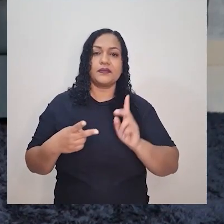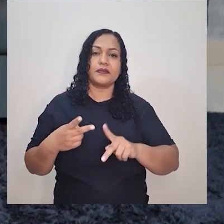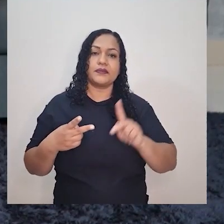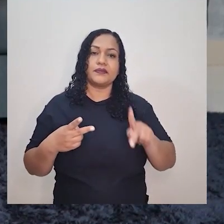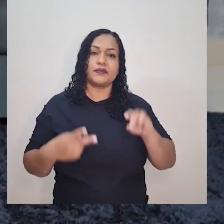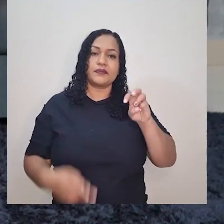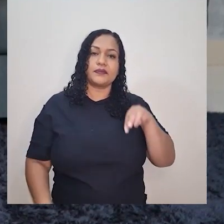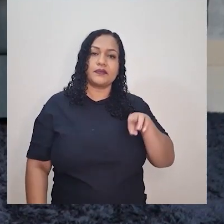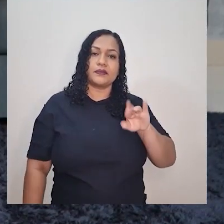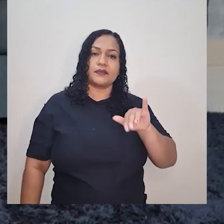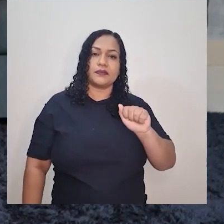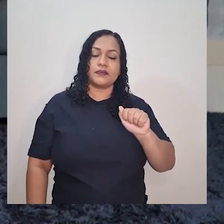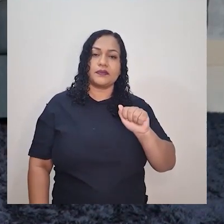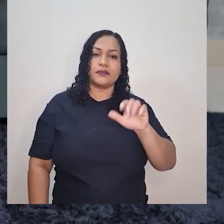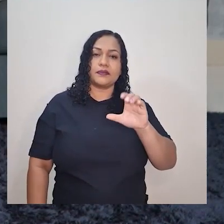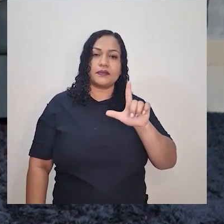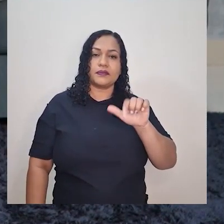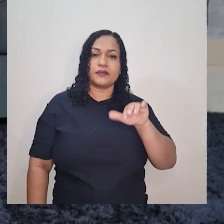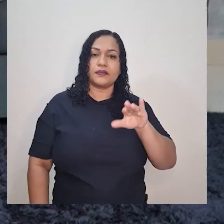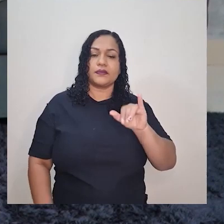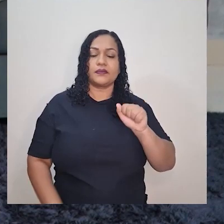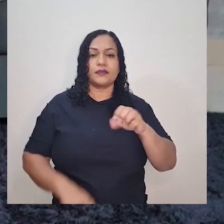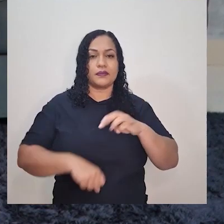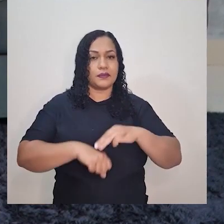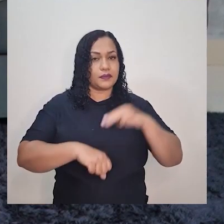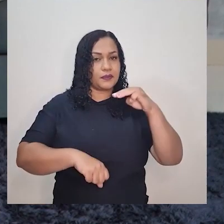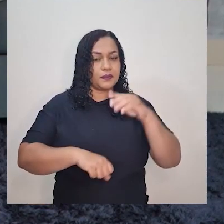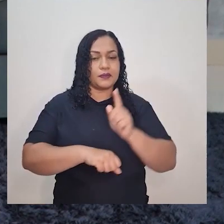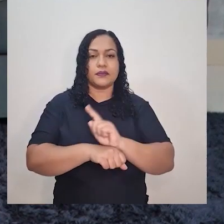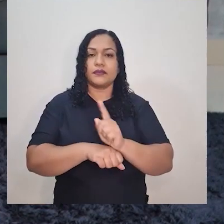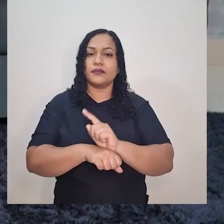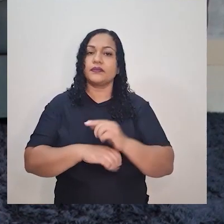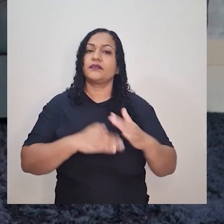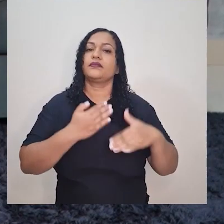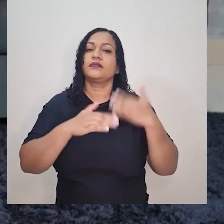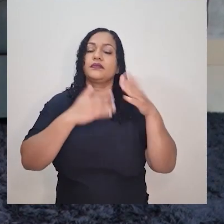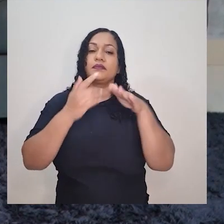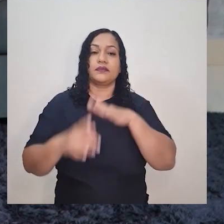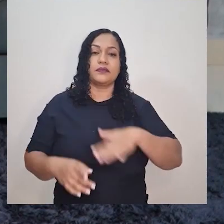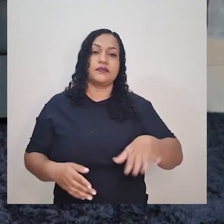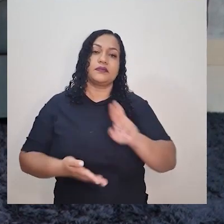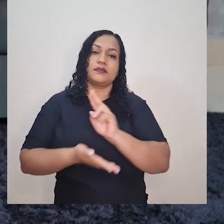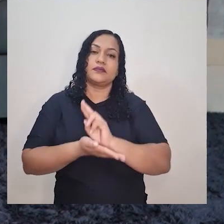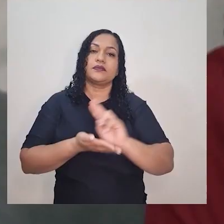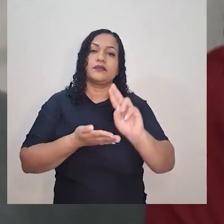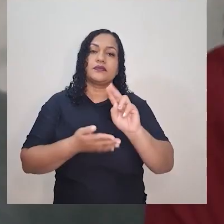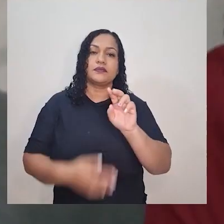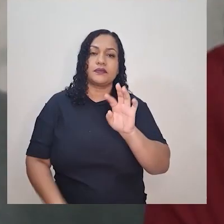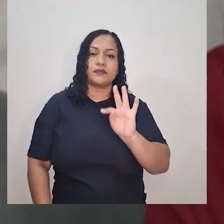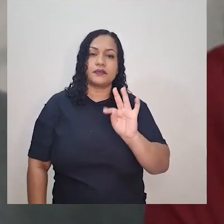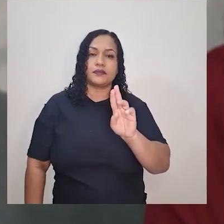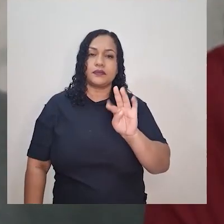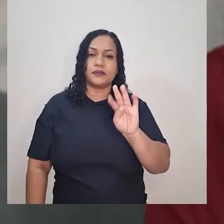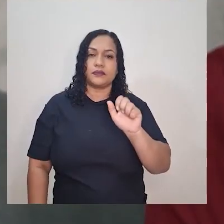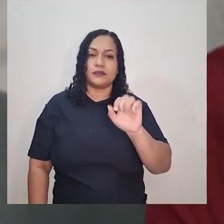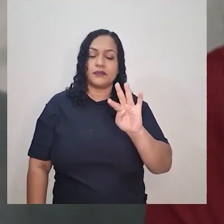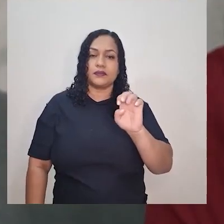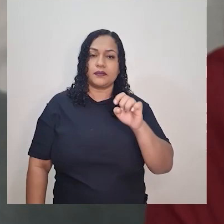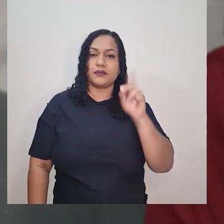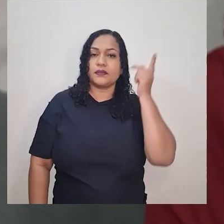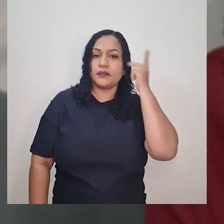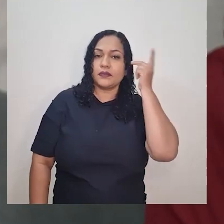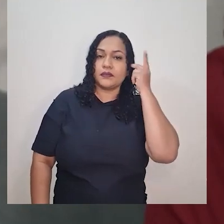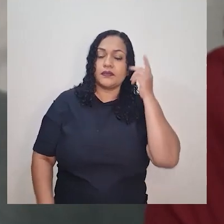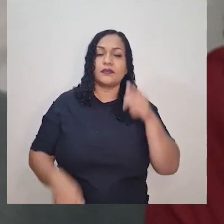Cláudia é mestre em Gestão e Desenvolvimento Regional pela Universidade de Taubaté, em São Paulo, graduada em Pedagogia